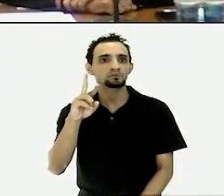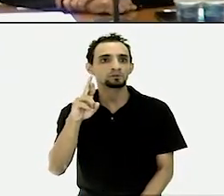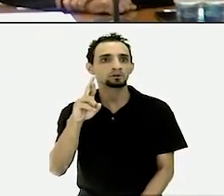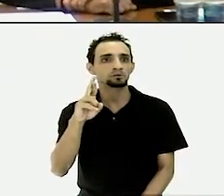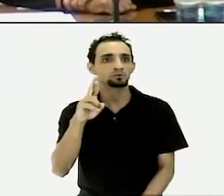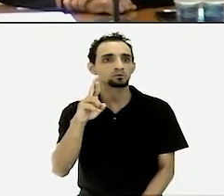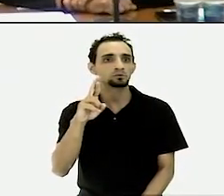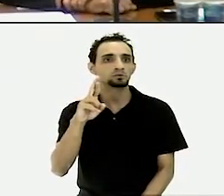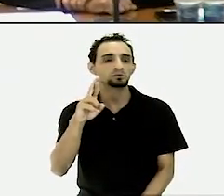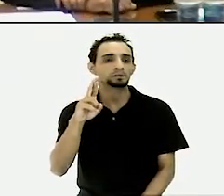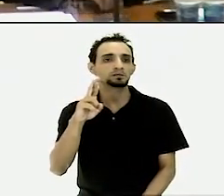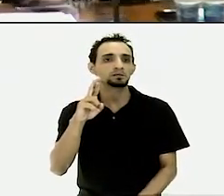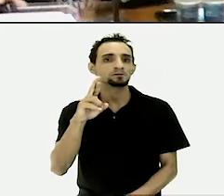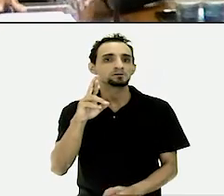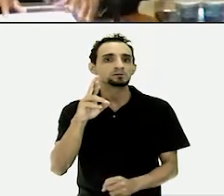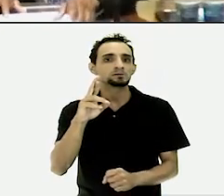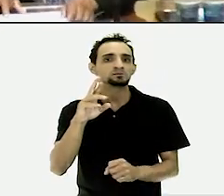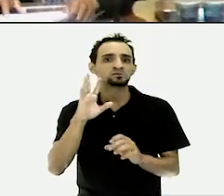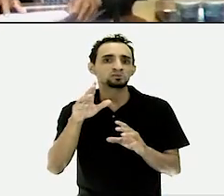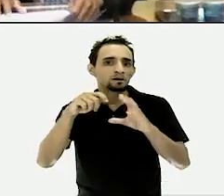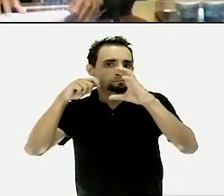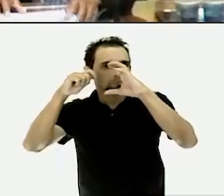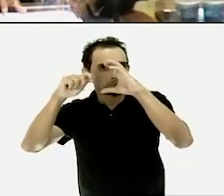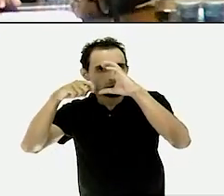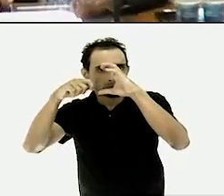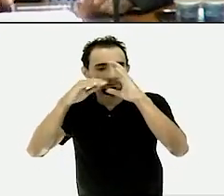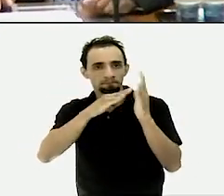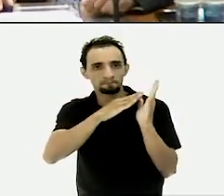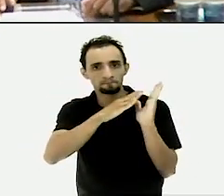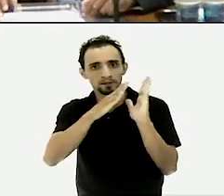O Pedrinho vai começar a ler, então, a...